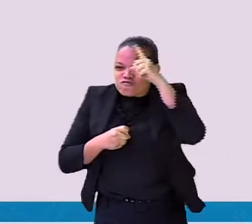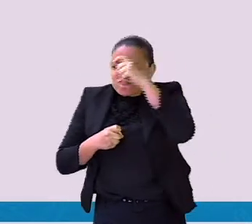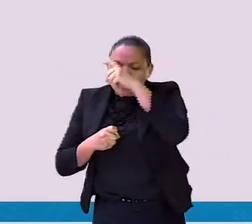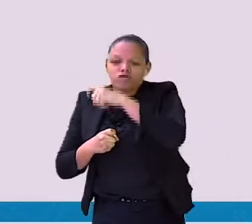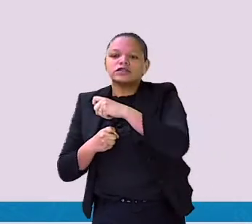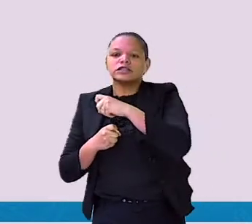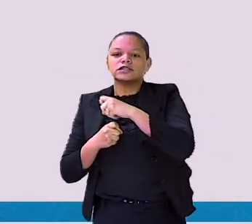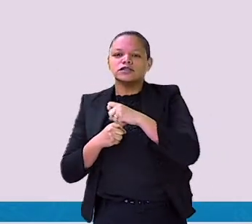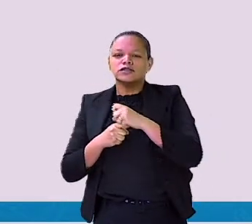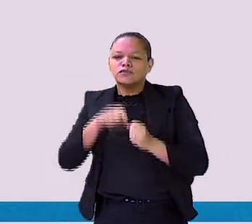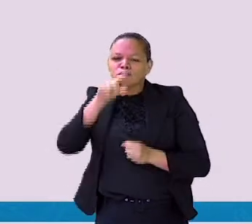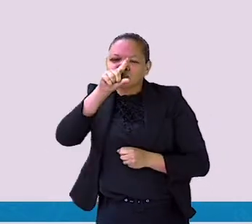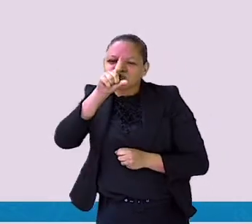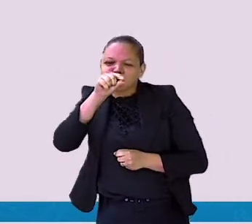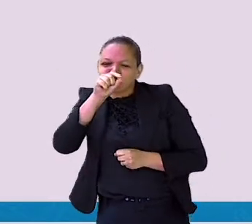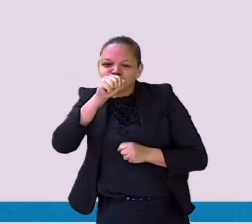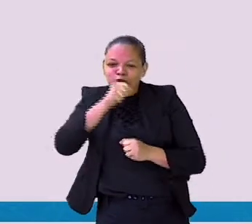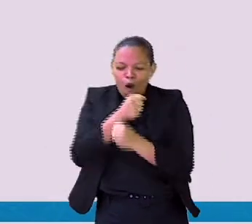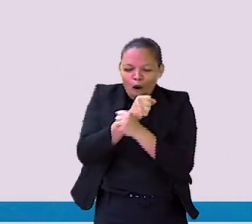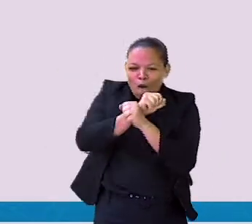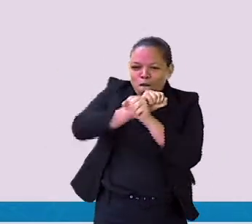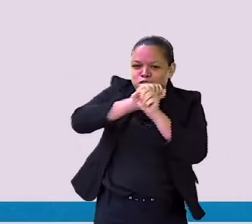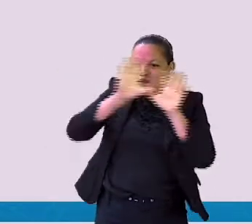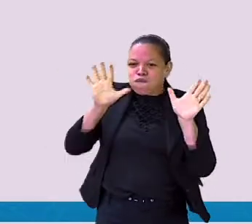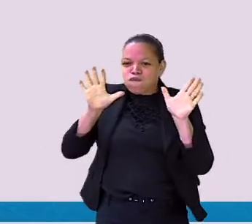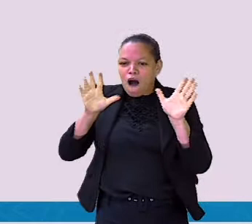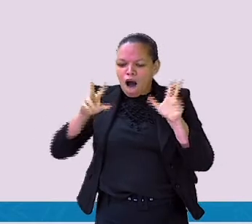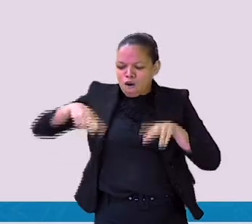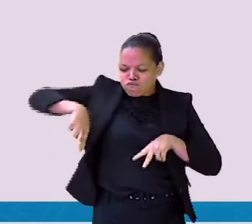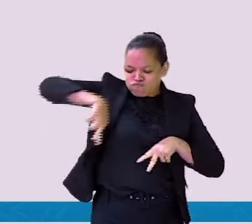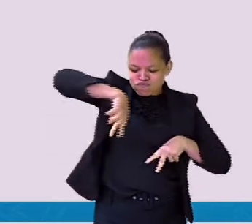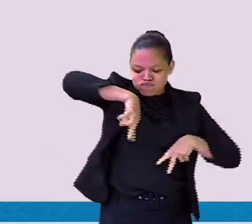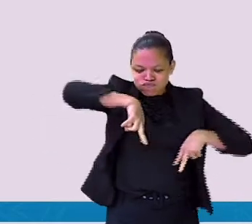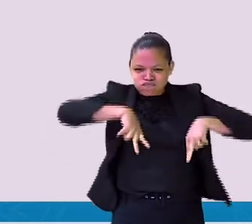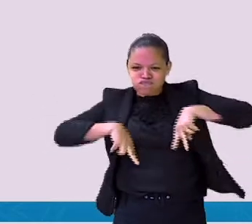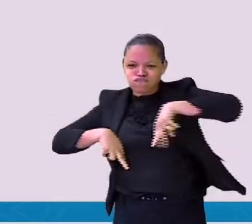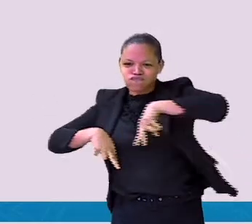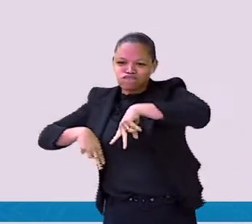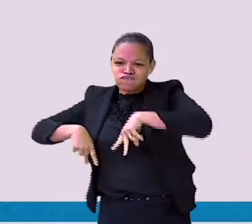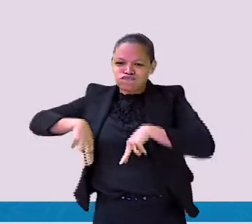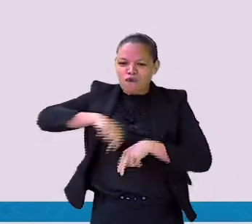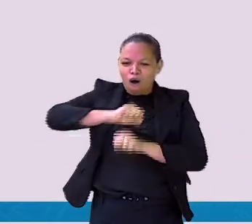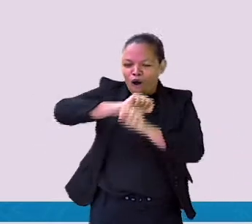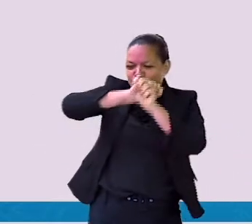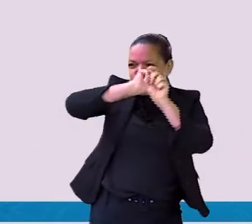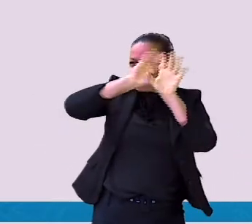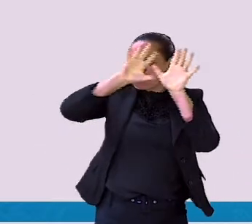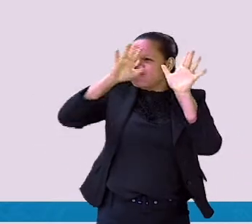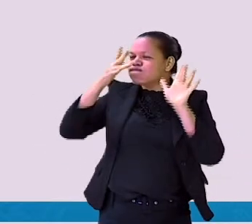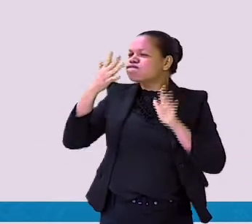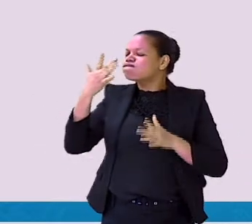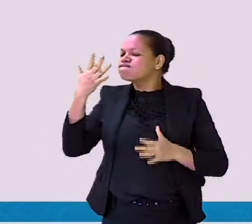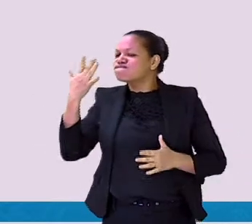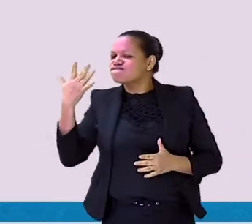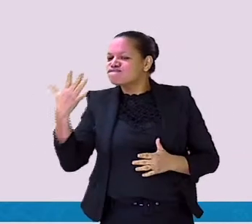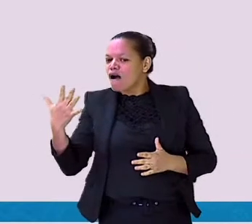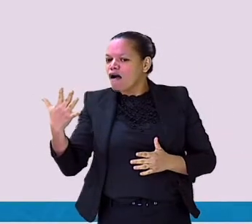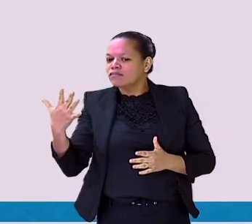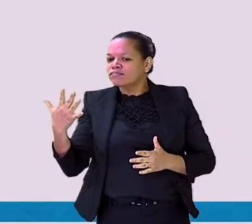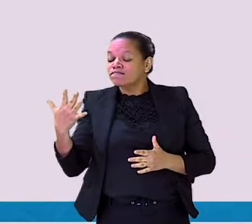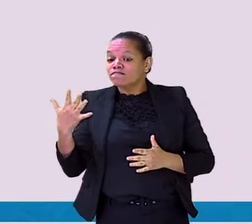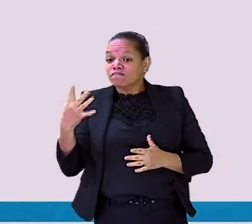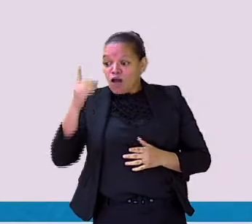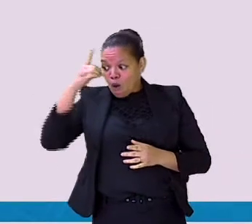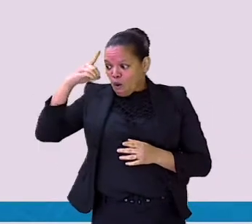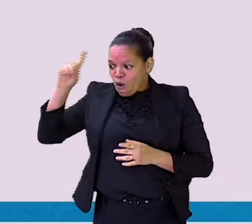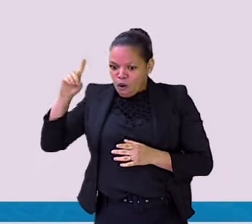tempo todo para lá e para cá com sua cauda colorida. Um dia o pavão falou: